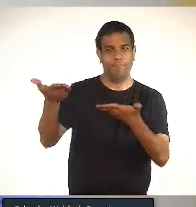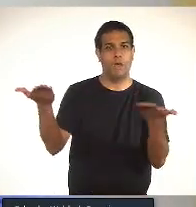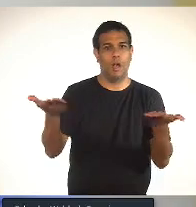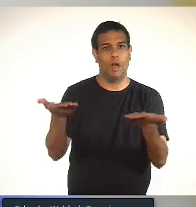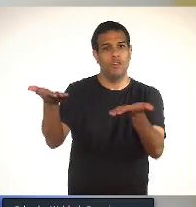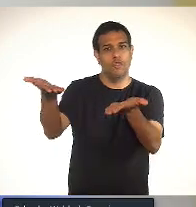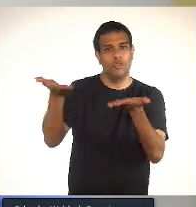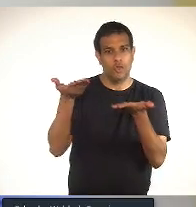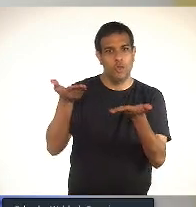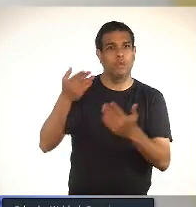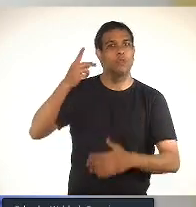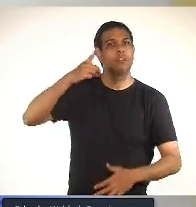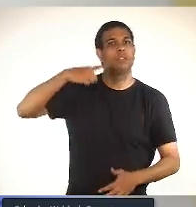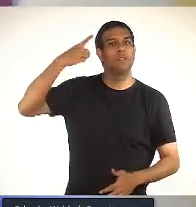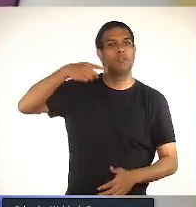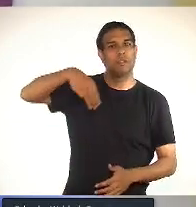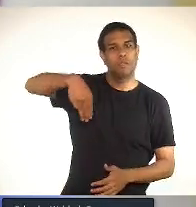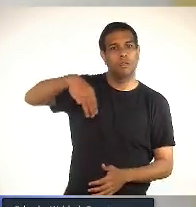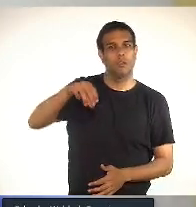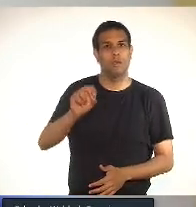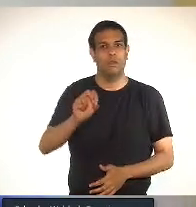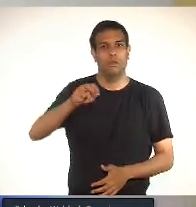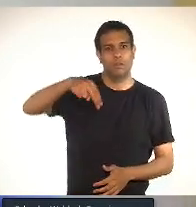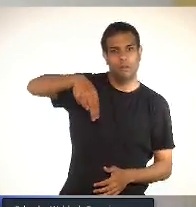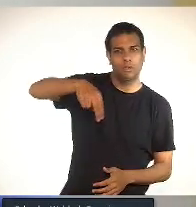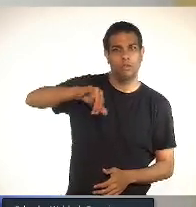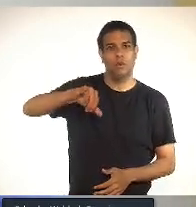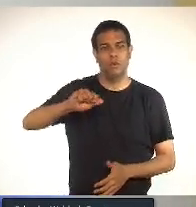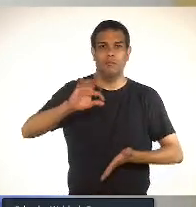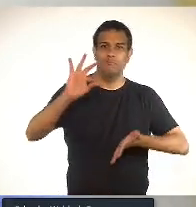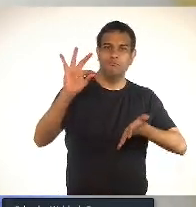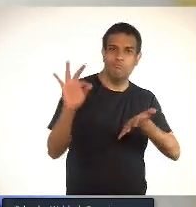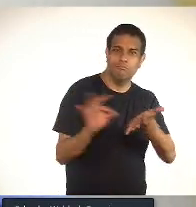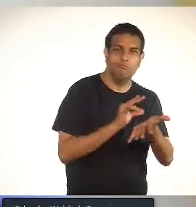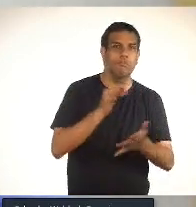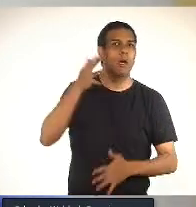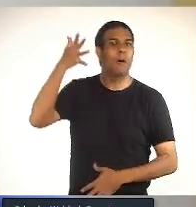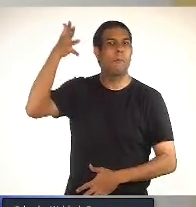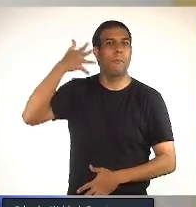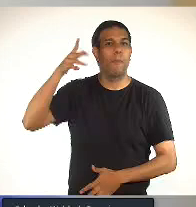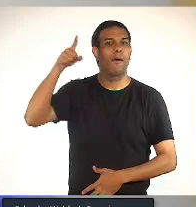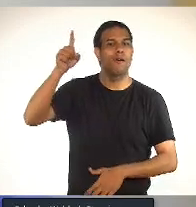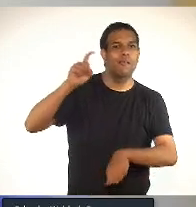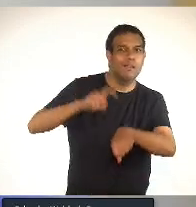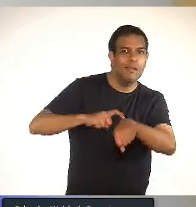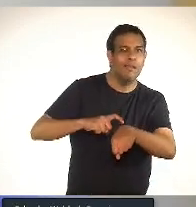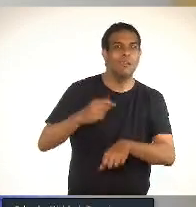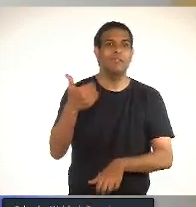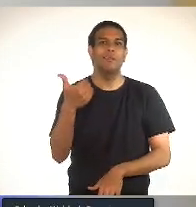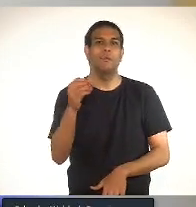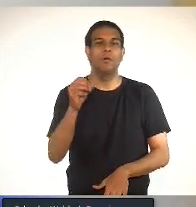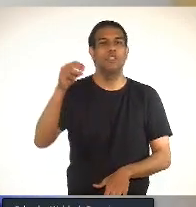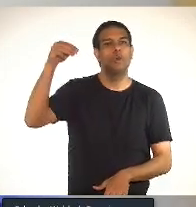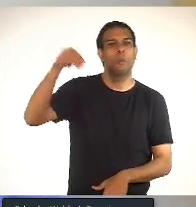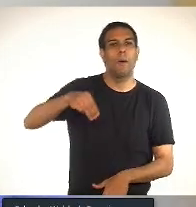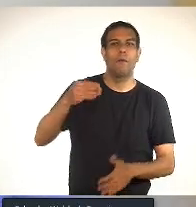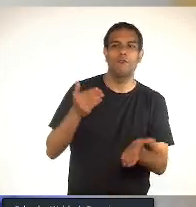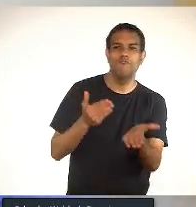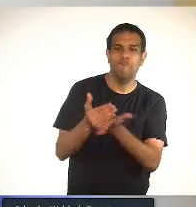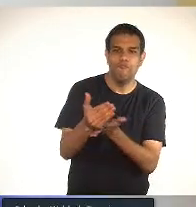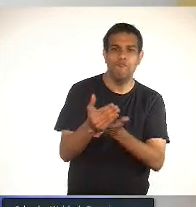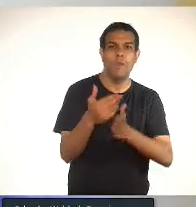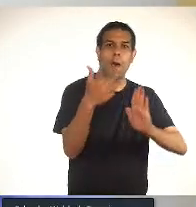passo a palavra à deputada Mônica Francisco, inscrita para esse expediente final. Vossa Excelência dispõe de 10 minutos, de acordo